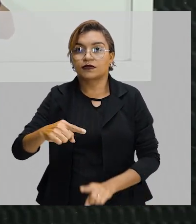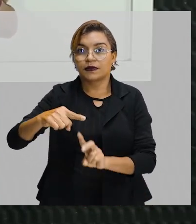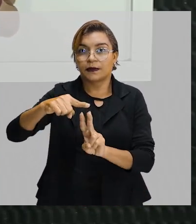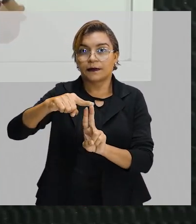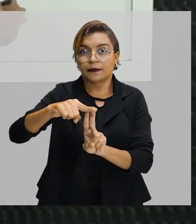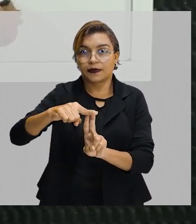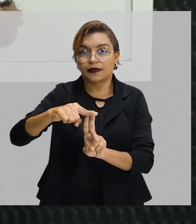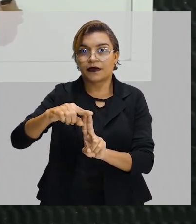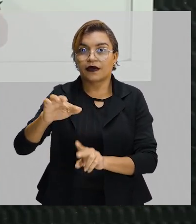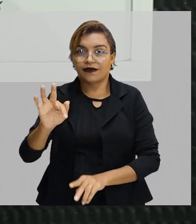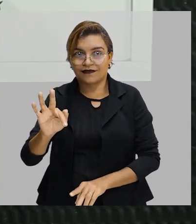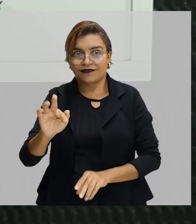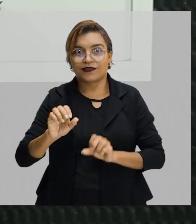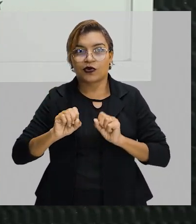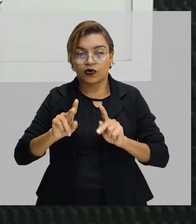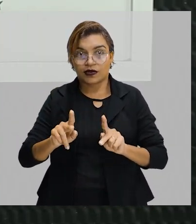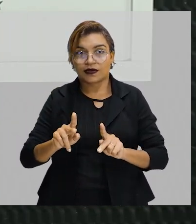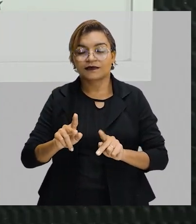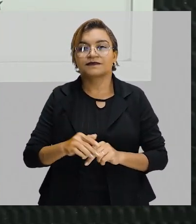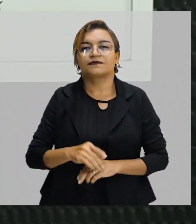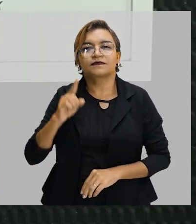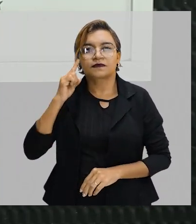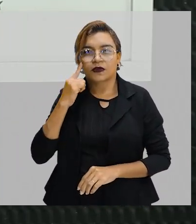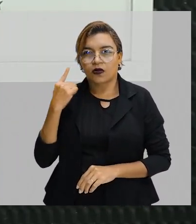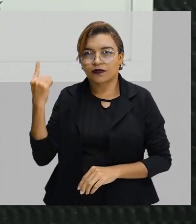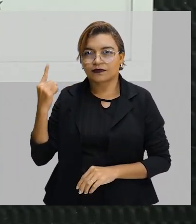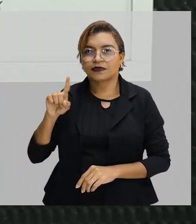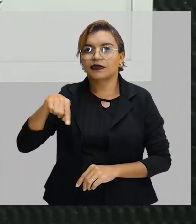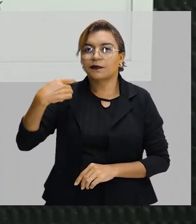2πf, certo? Isso aqui nós iremos explicar